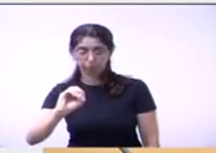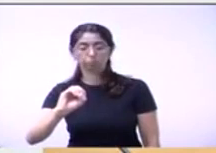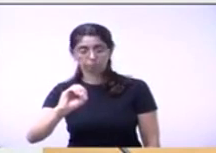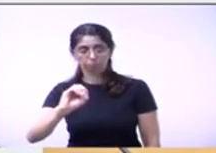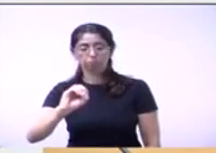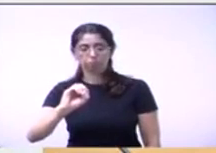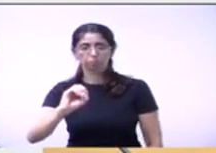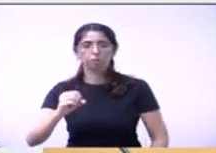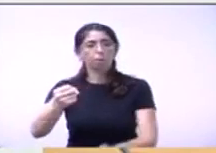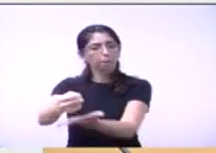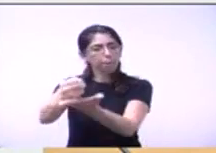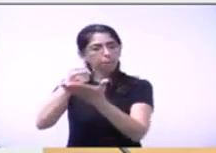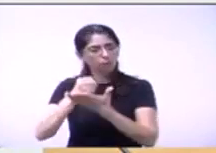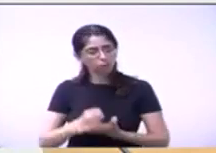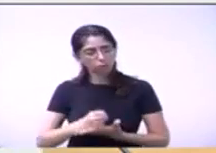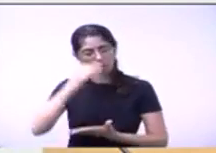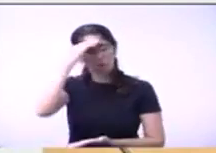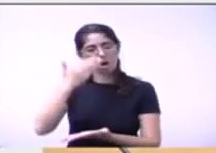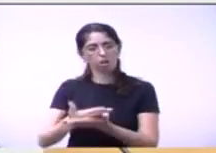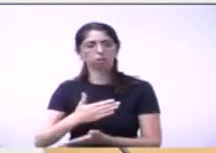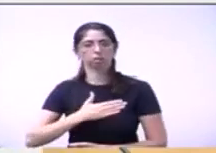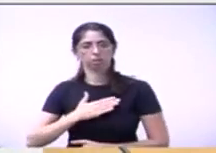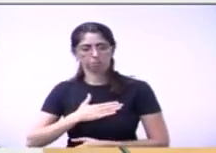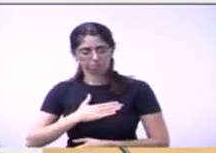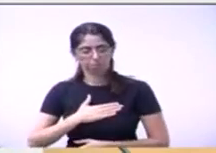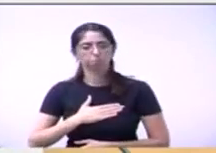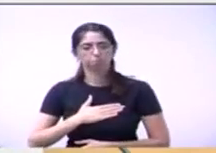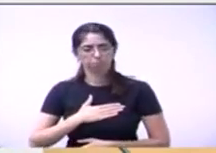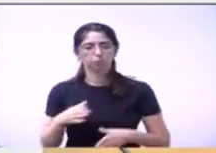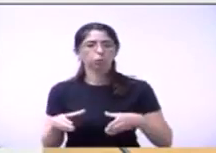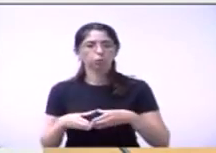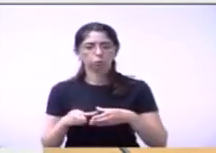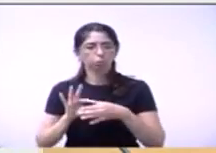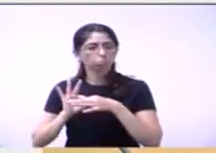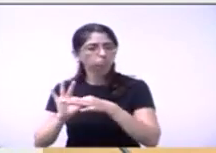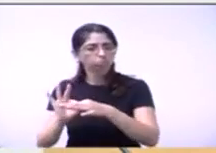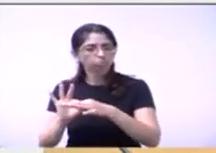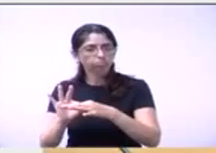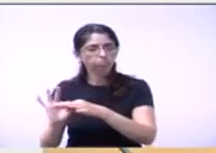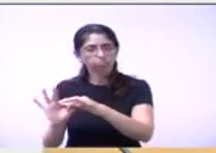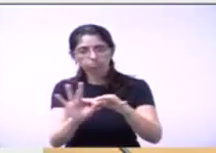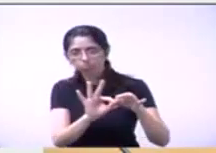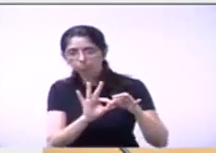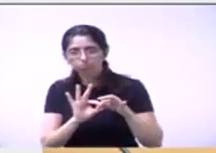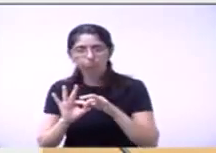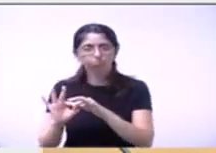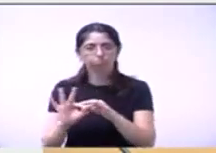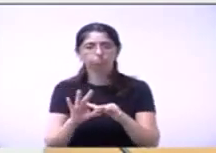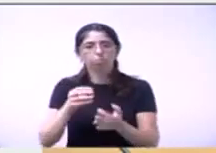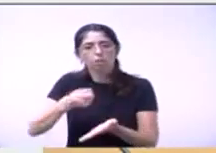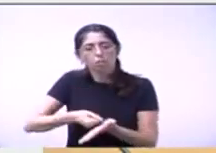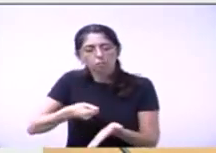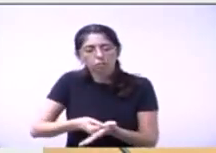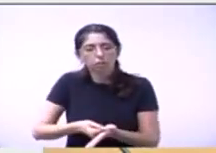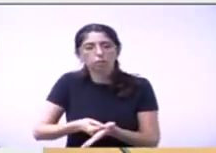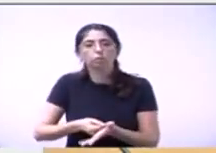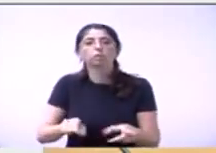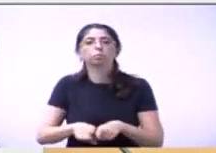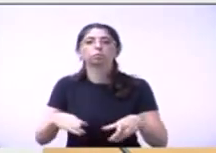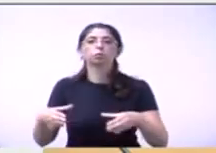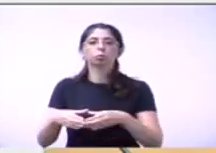o respaldo para continuar aqui na luta, toda a militância do PT, minha assessoria, que tem